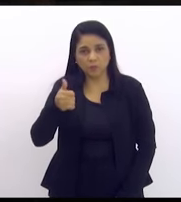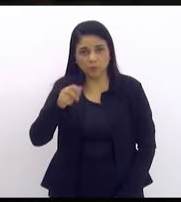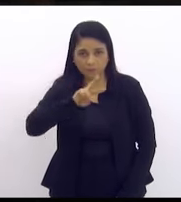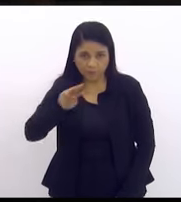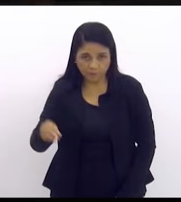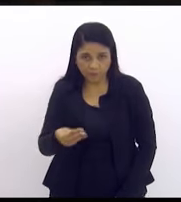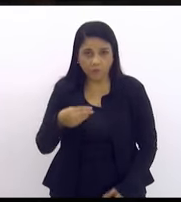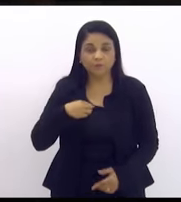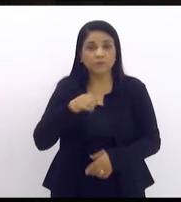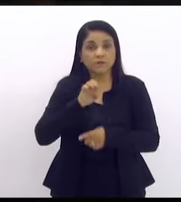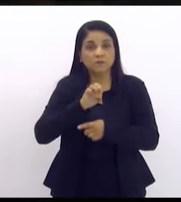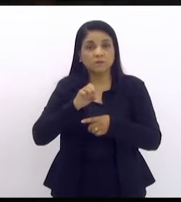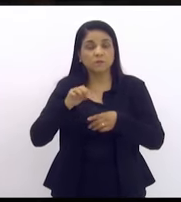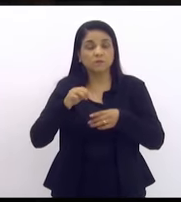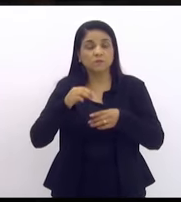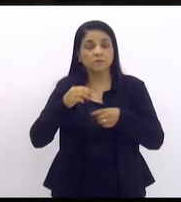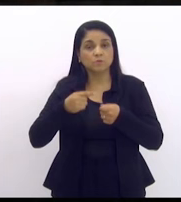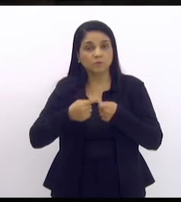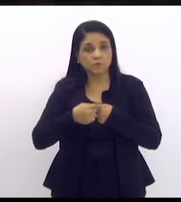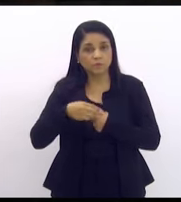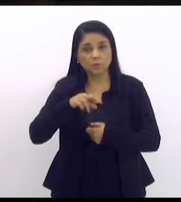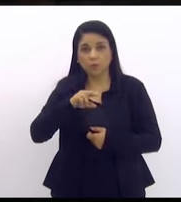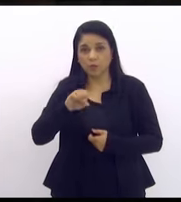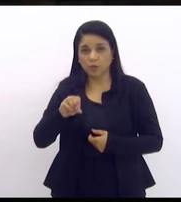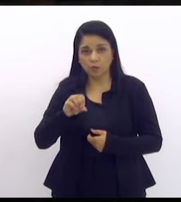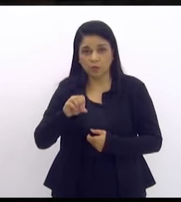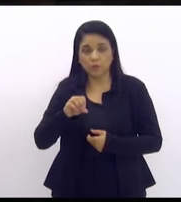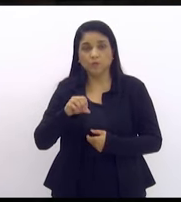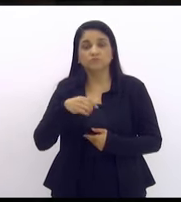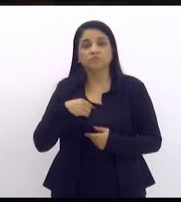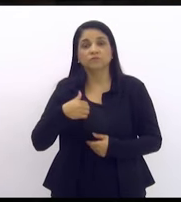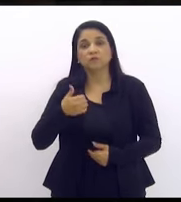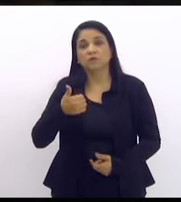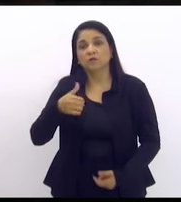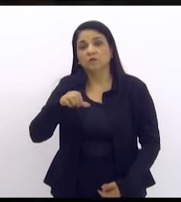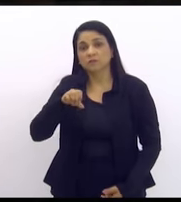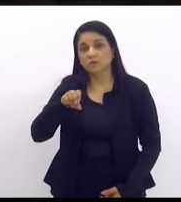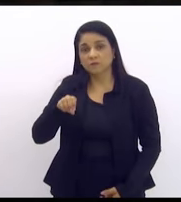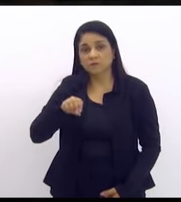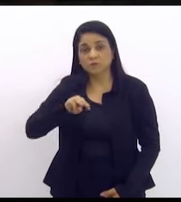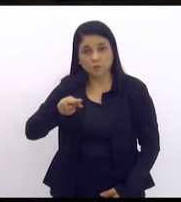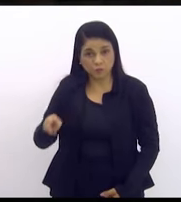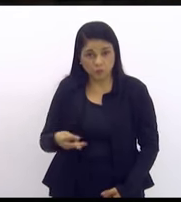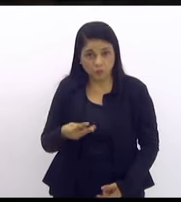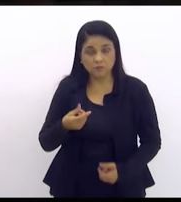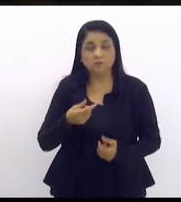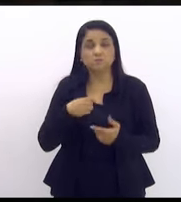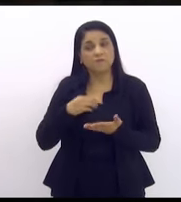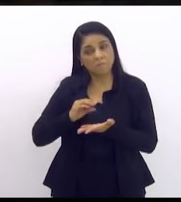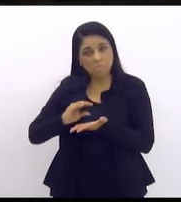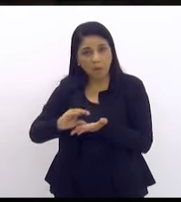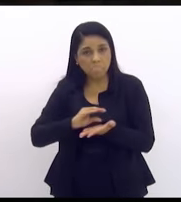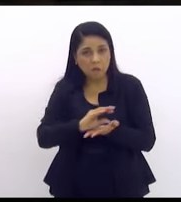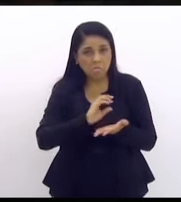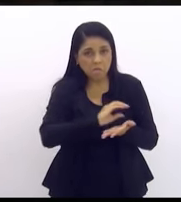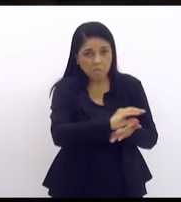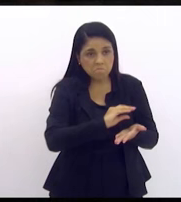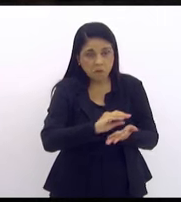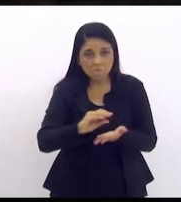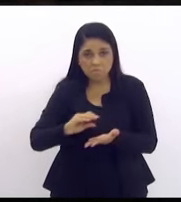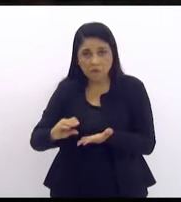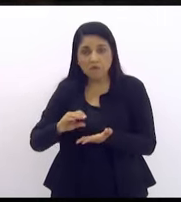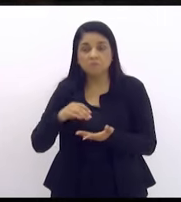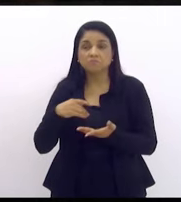município do Rio de Janeiro, 16 milhões de reais. Então, isso aqui está exemplificado para vocês, acho que deve ter recebido,